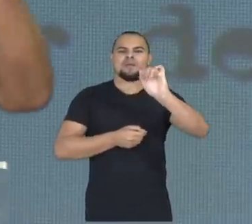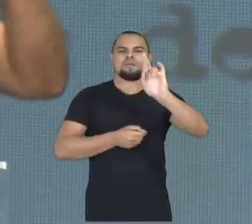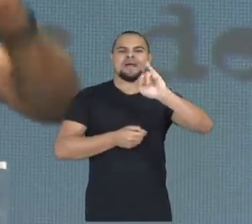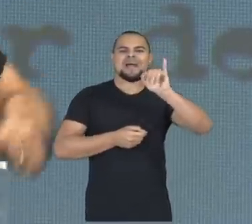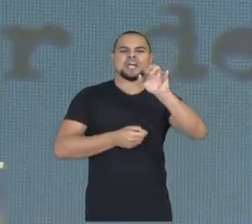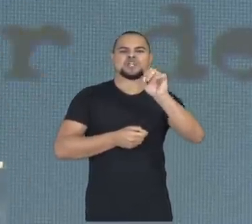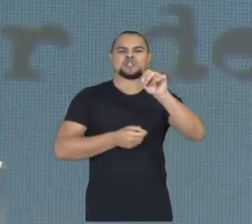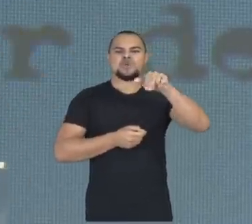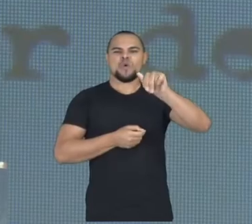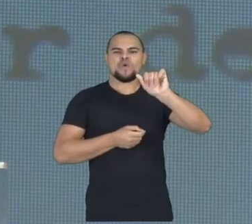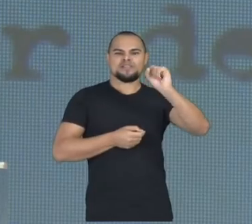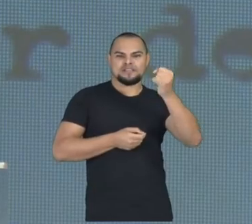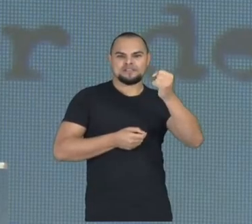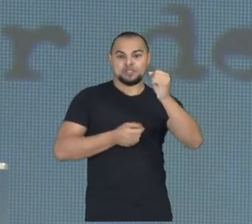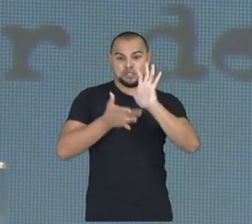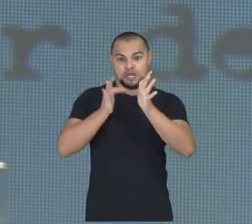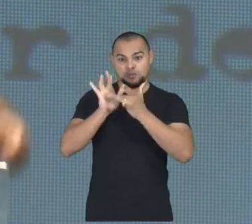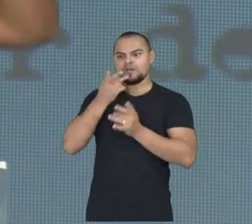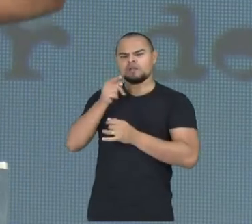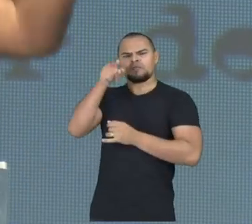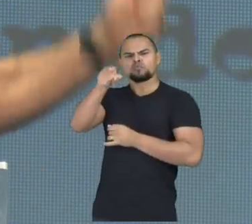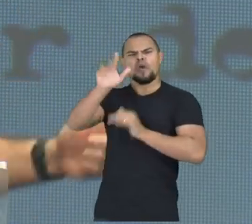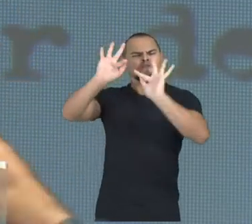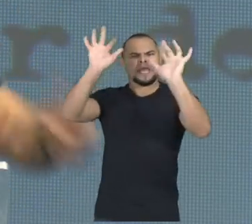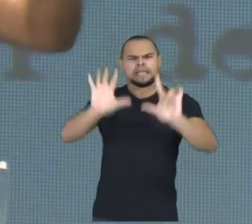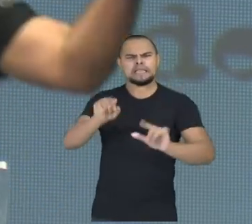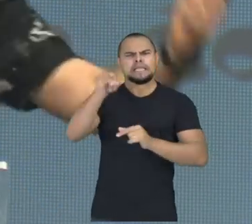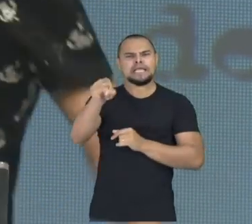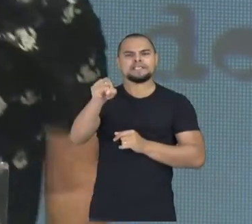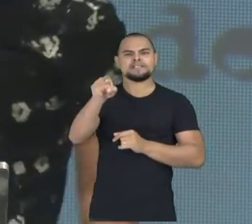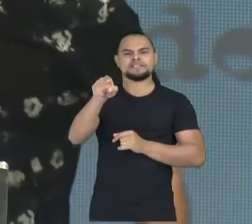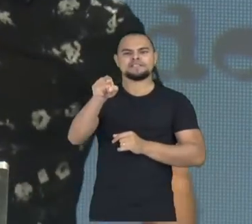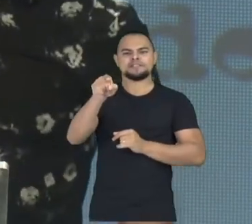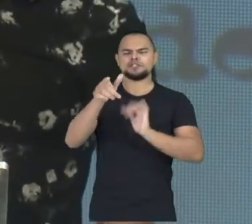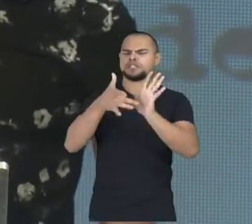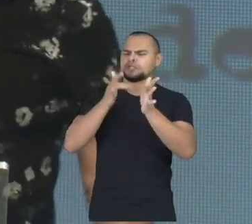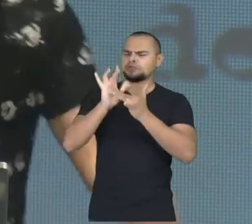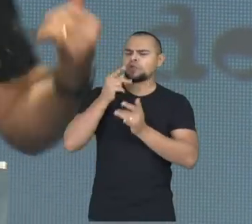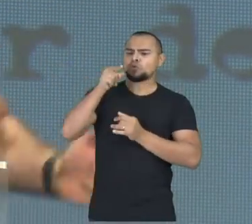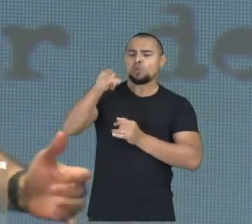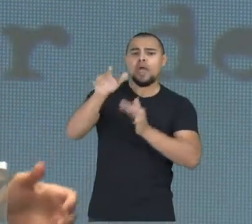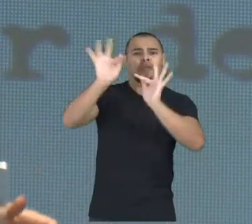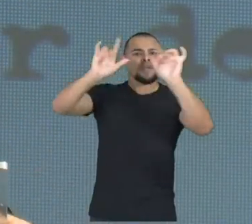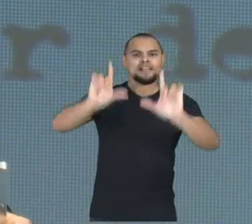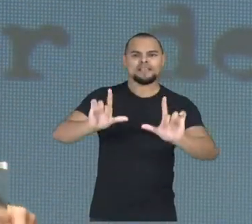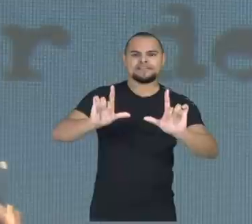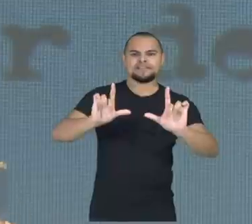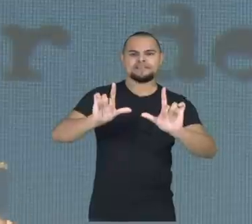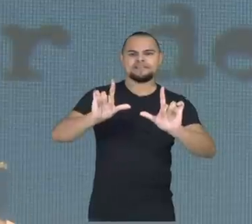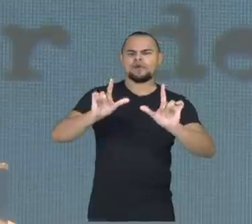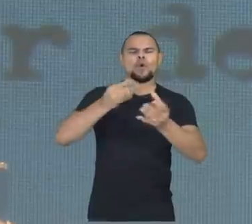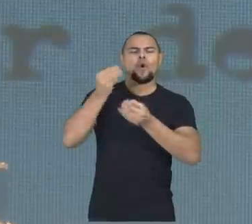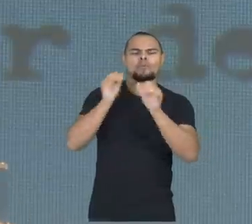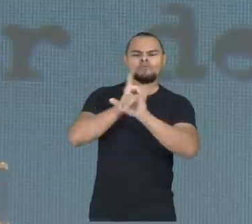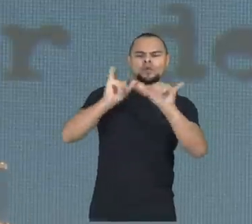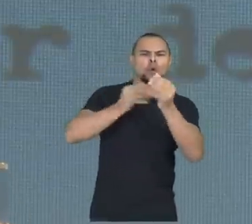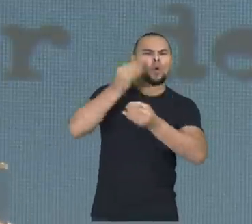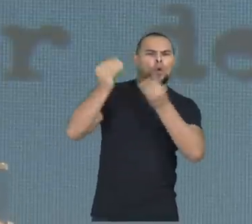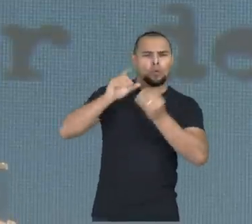Feliz é você, filho de Jonas. Aí Jesus vai dizer a fonte, qual foi a informação? Foi o Twitter? Foi o